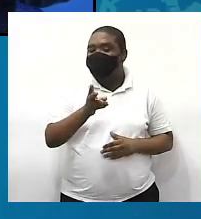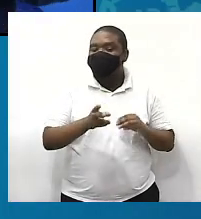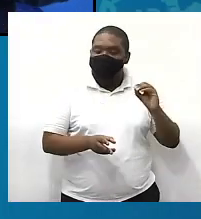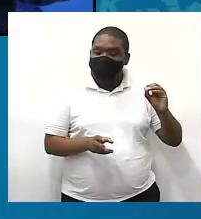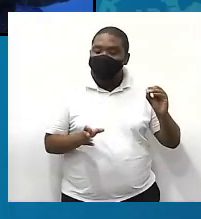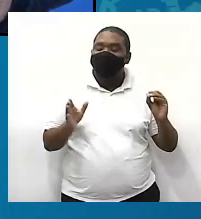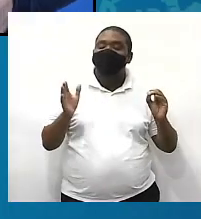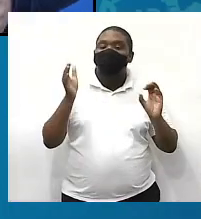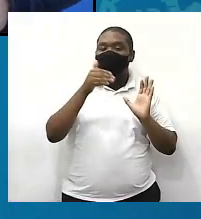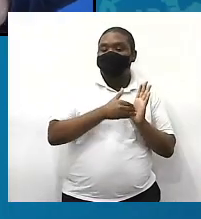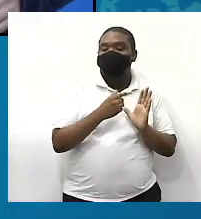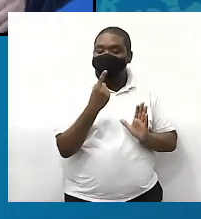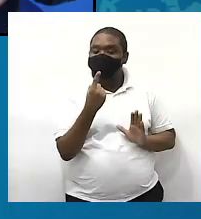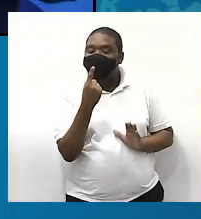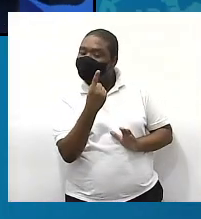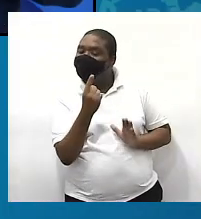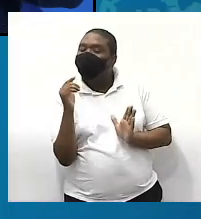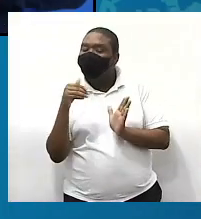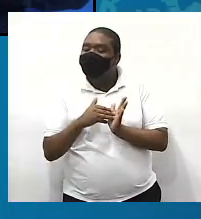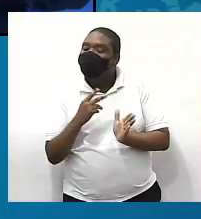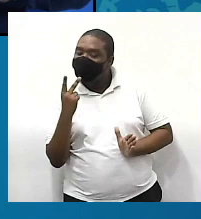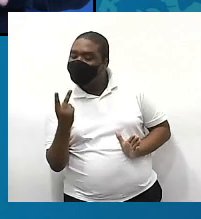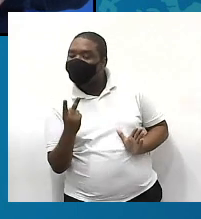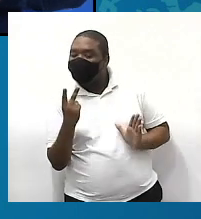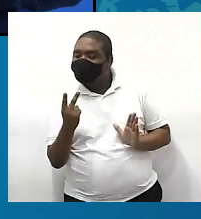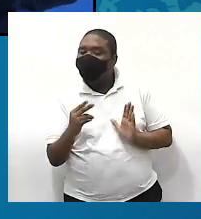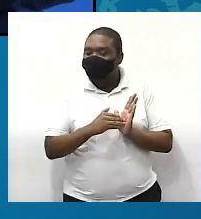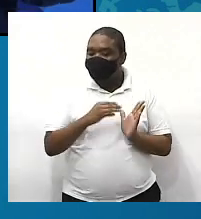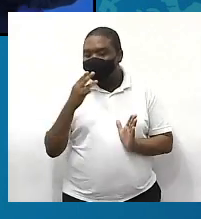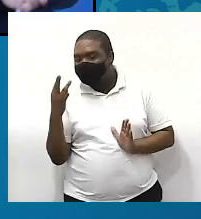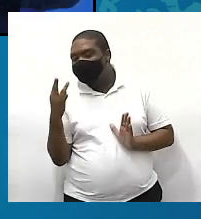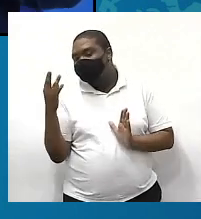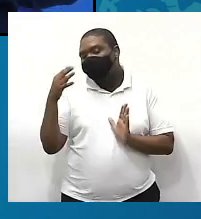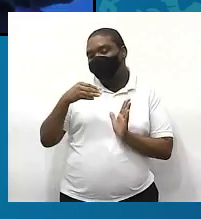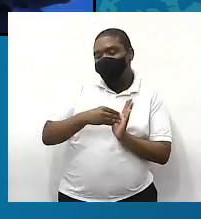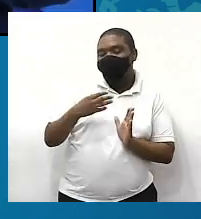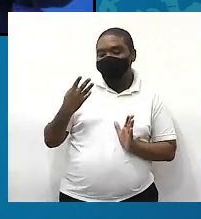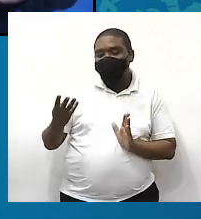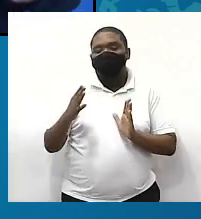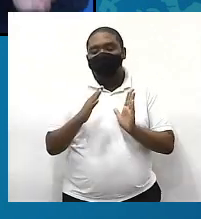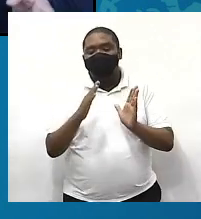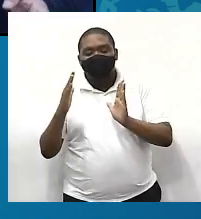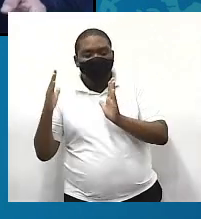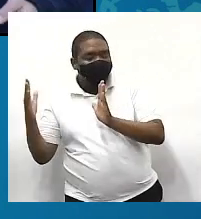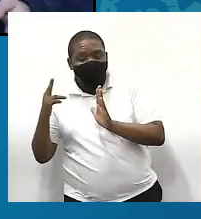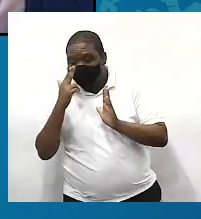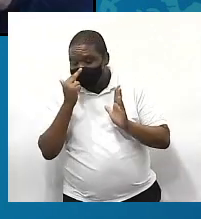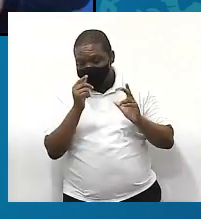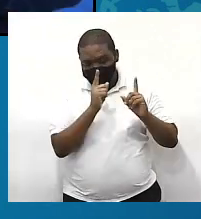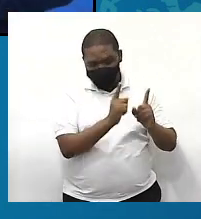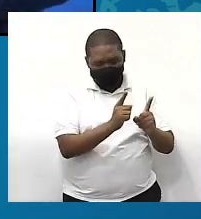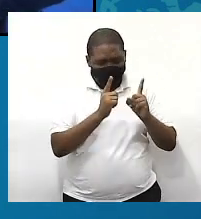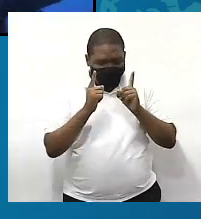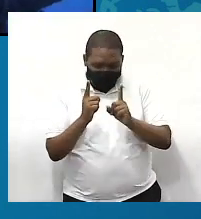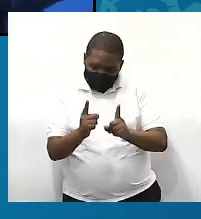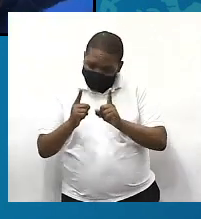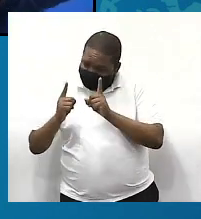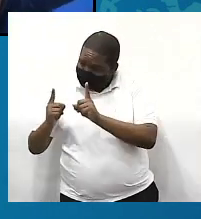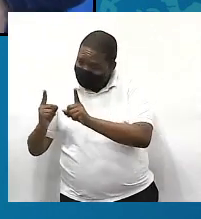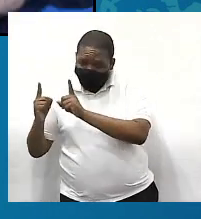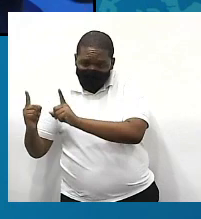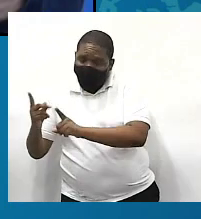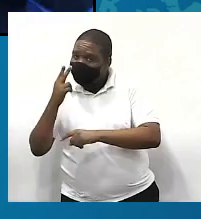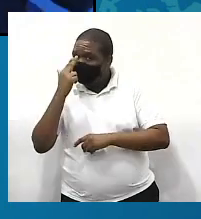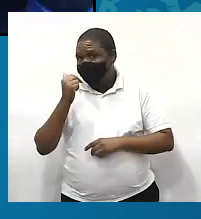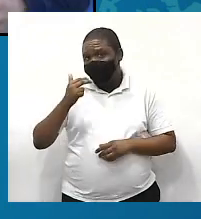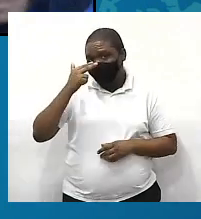para 1, de 1 para 2, e aí a gente fez para você de 4 até 5, tem a mesma distância de 5 até 6, ou